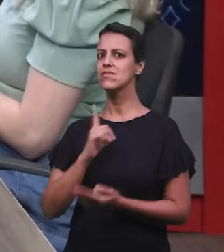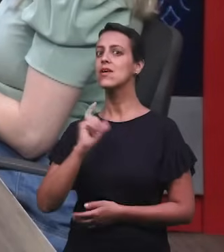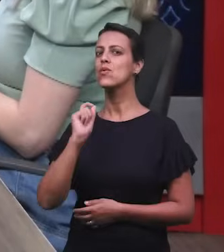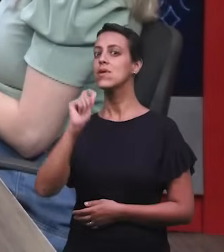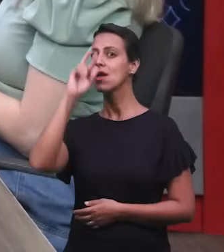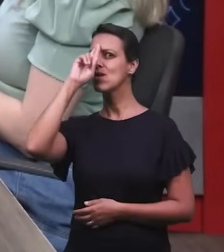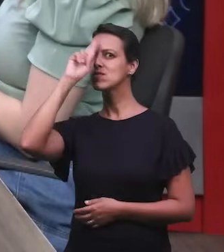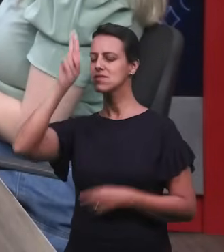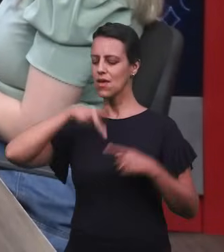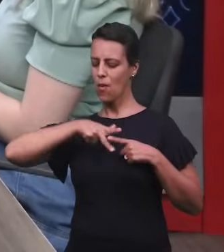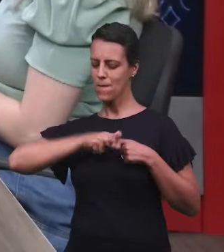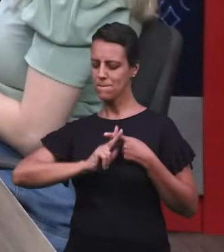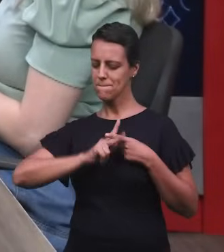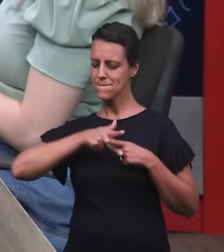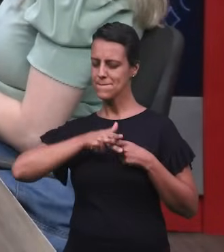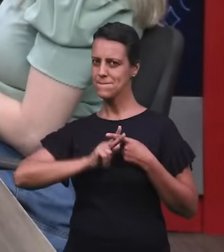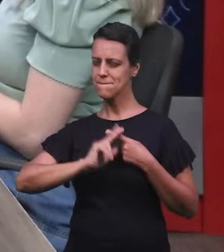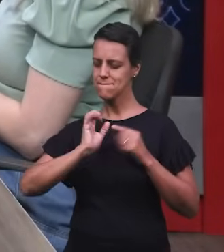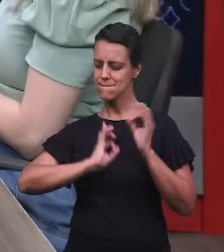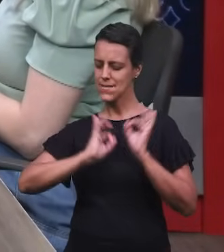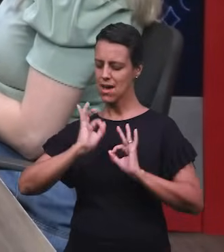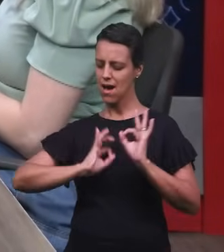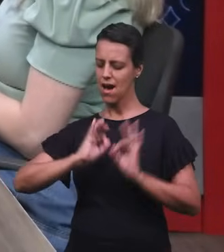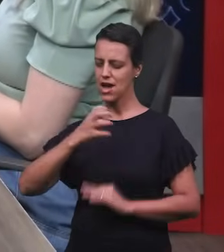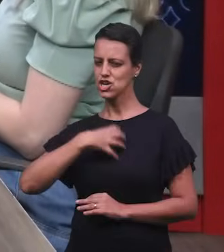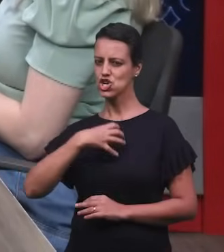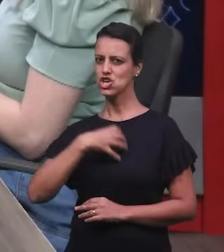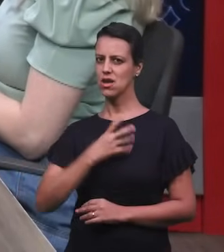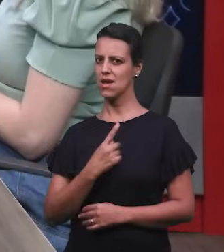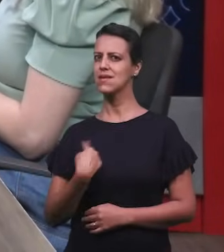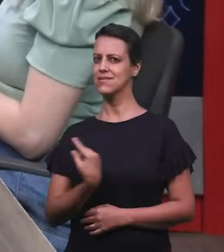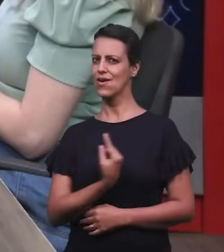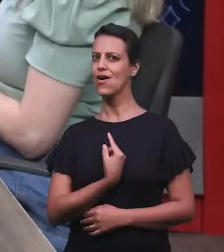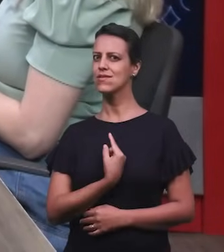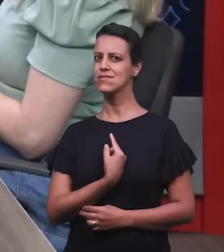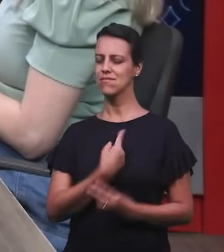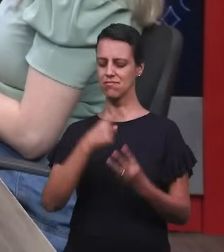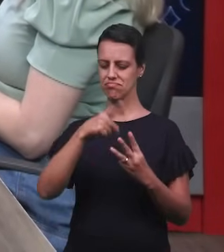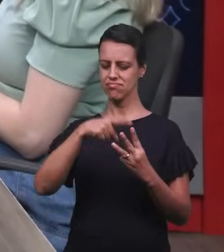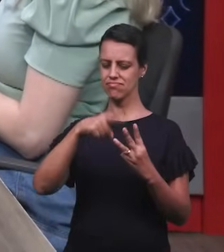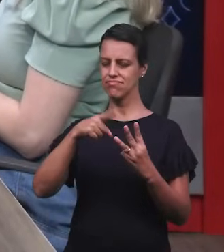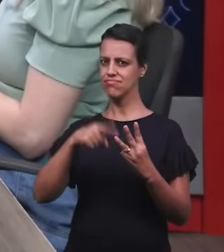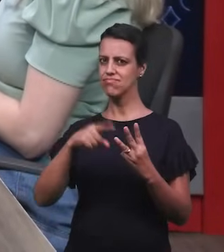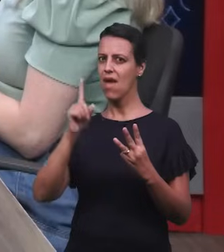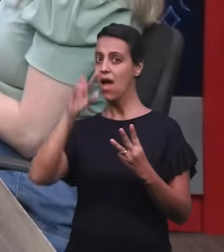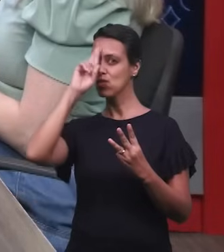nossa vida, o nosso caráter espiritual, e Ele rege também todas essas outras coisas,